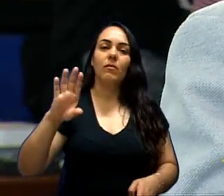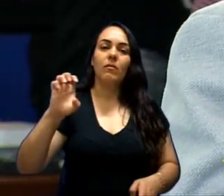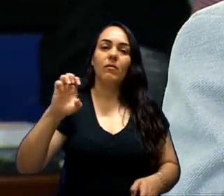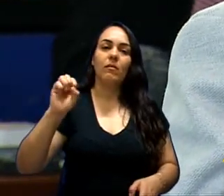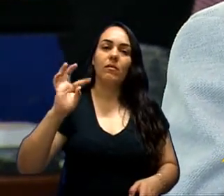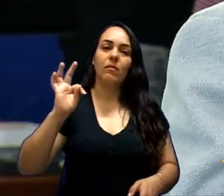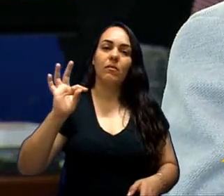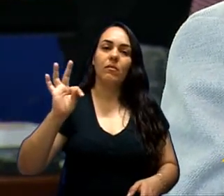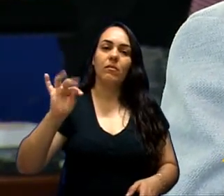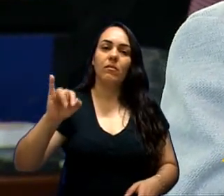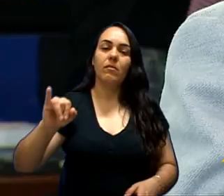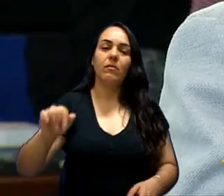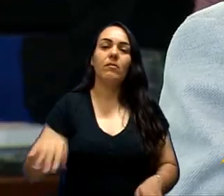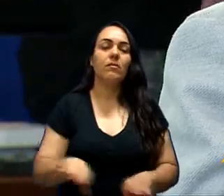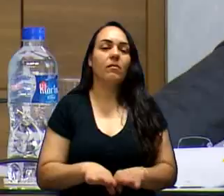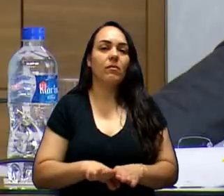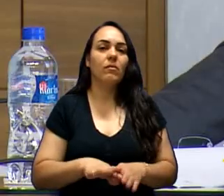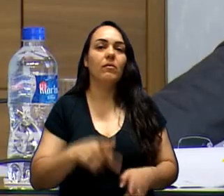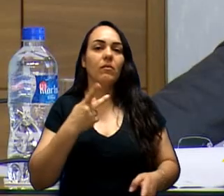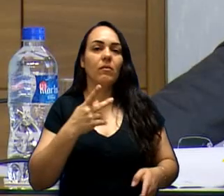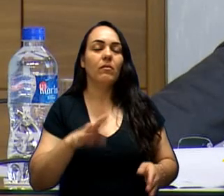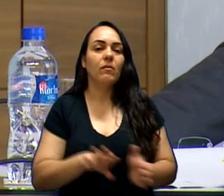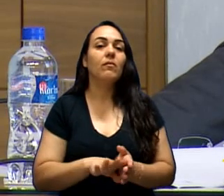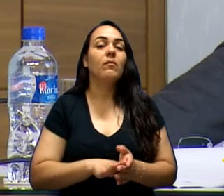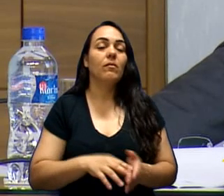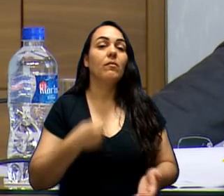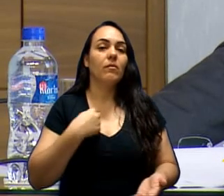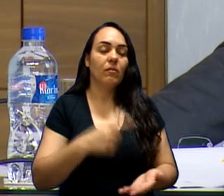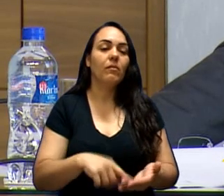senhor presidente... Não, votei sim na primeira.